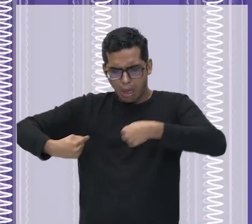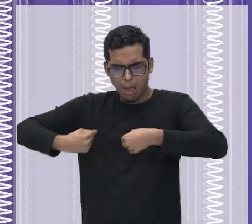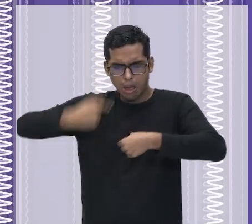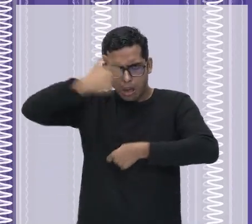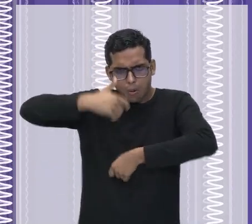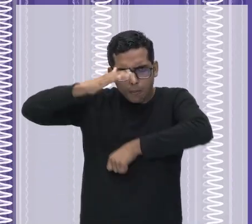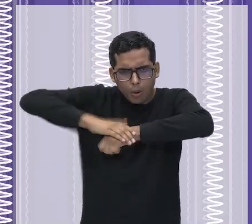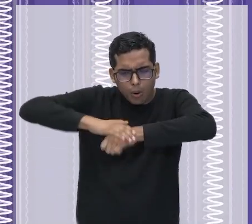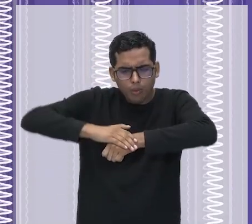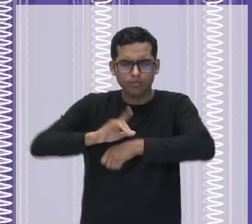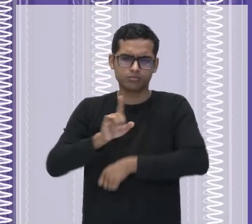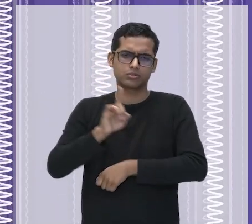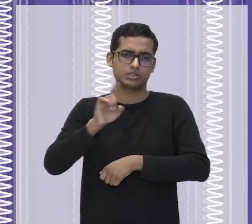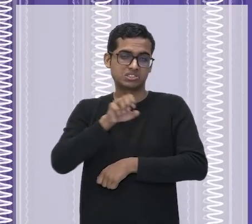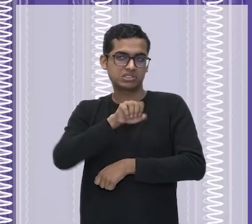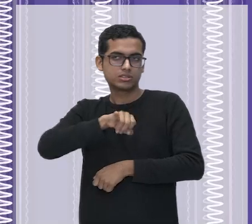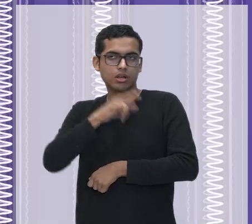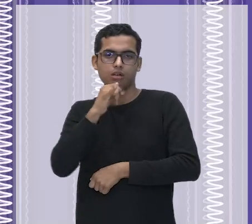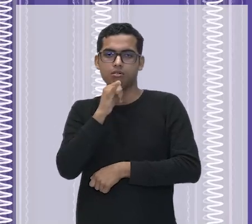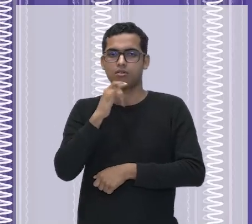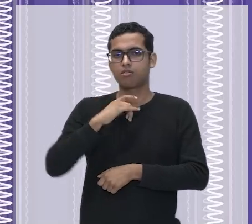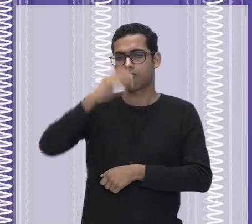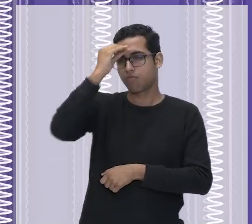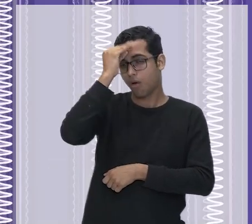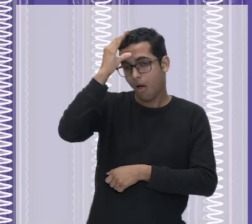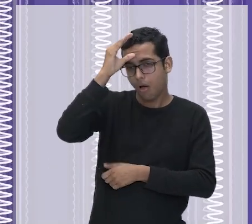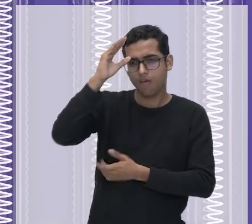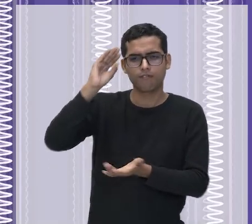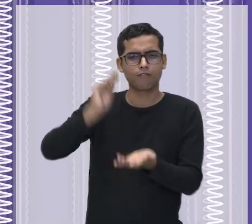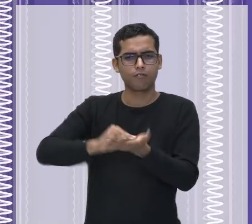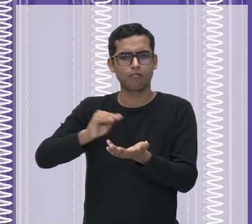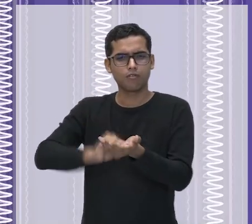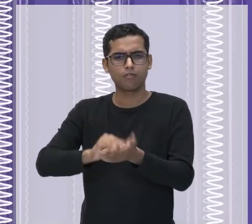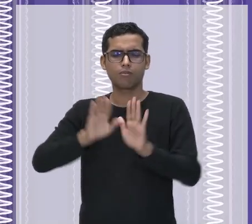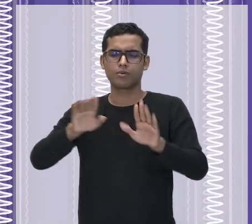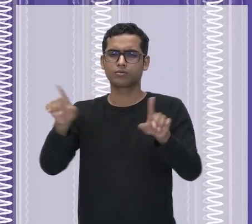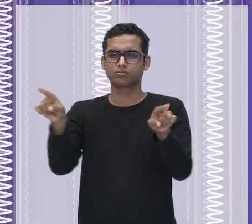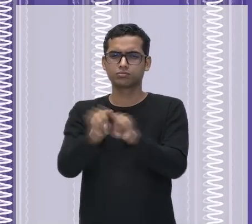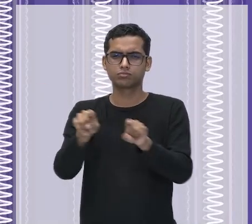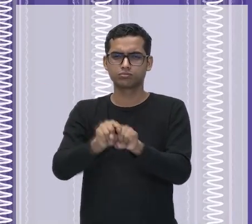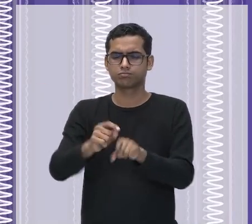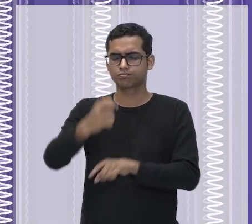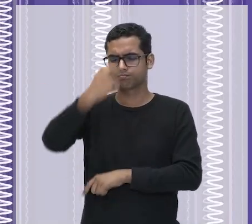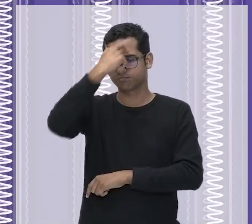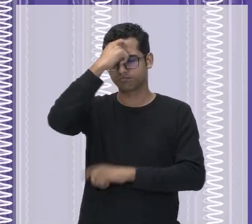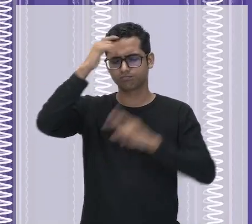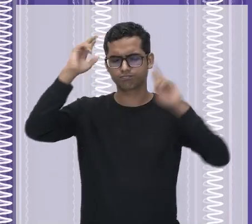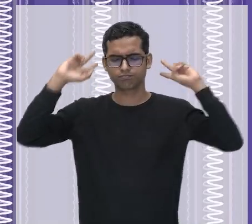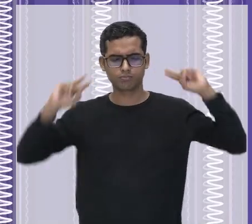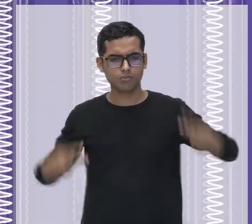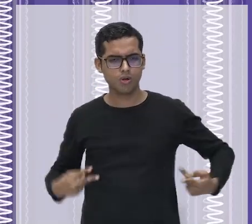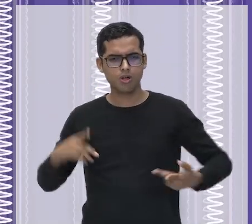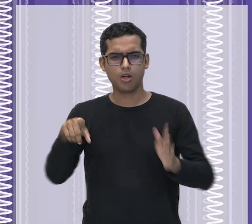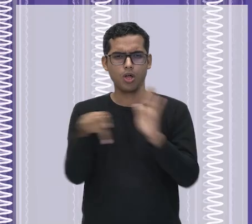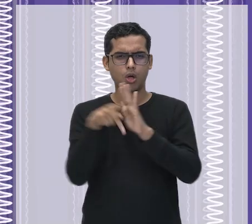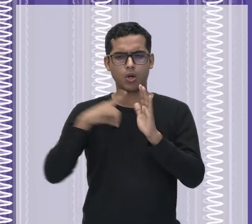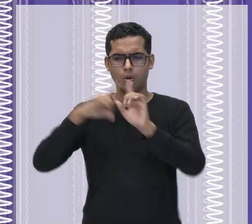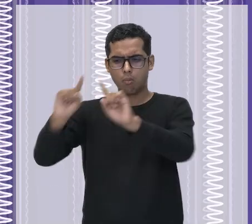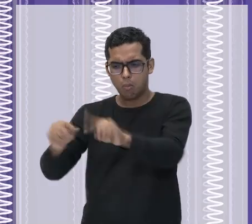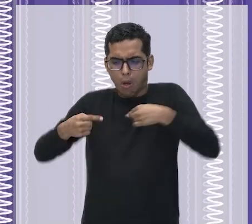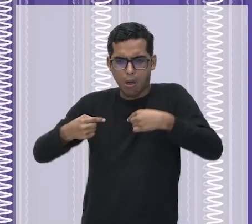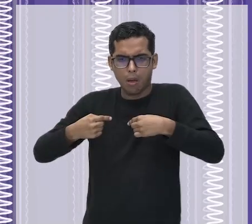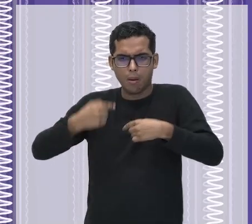para mim mesmo, a não ser por uma falta de conhecimento, alguma coisa, mas a princípio, conscientemente, eu jamais faria algo